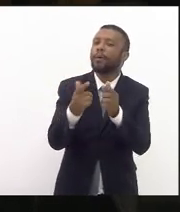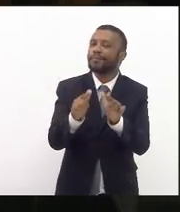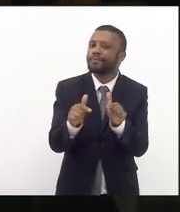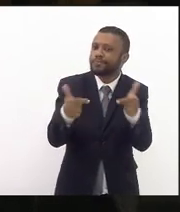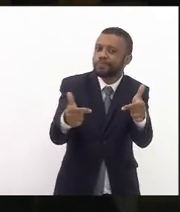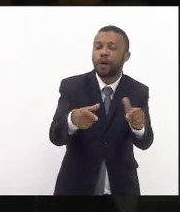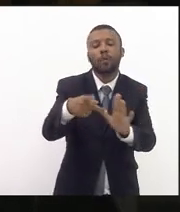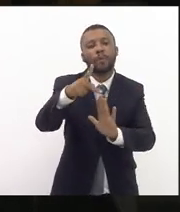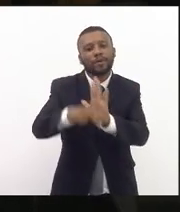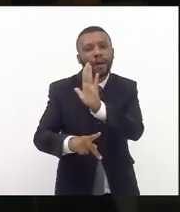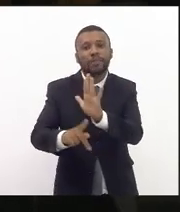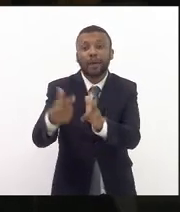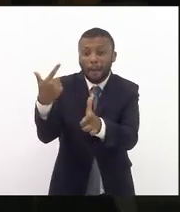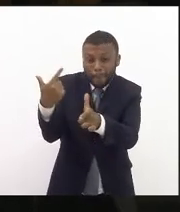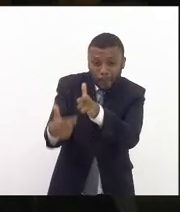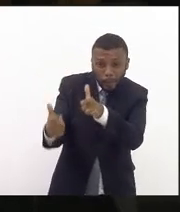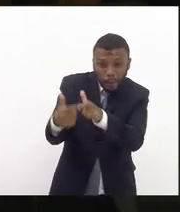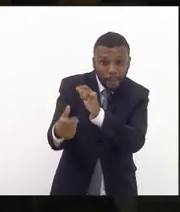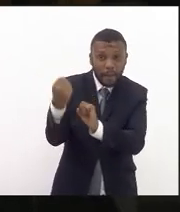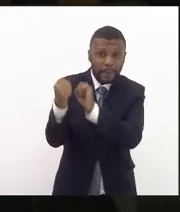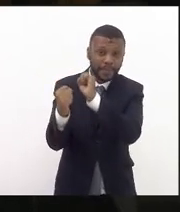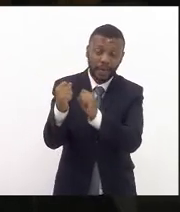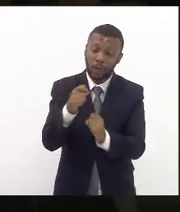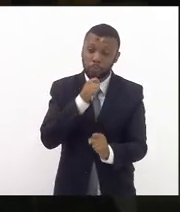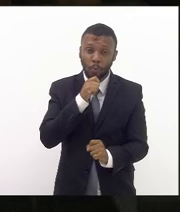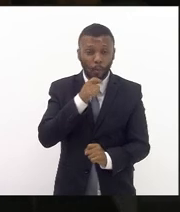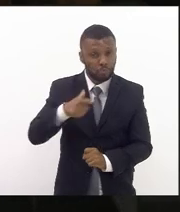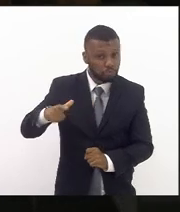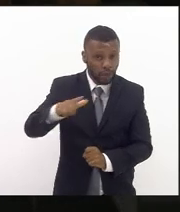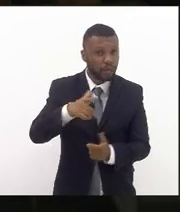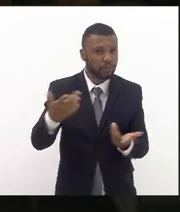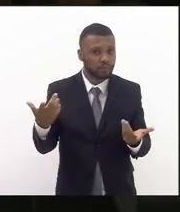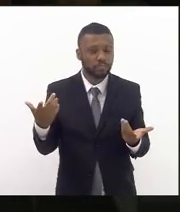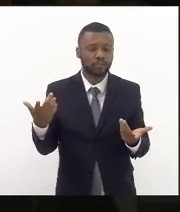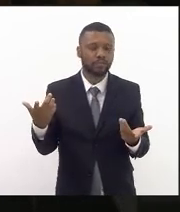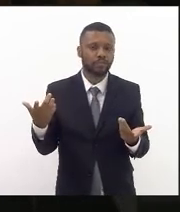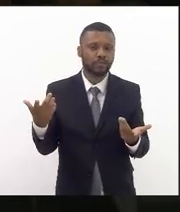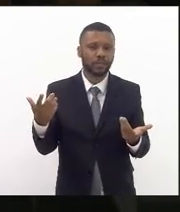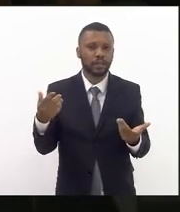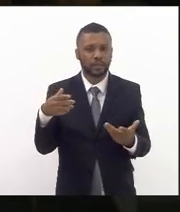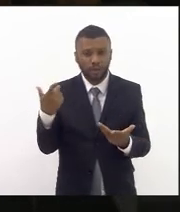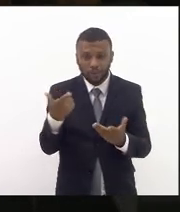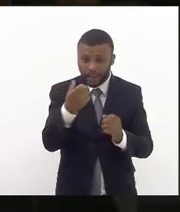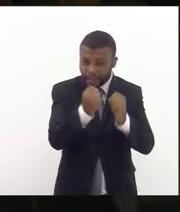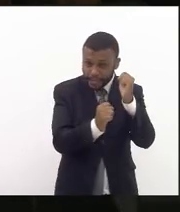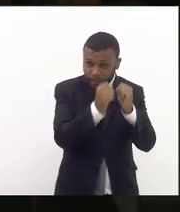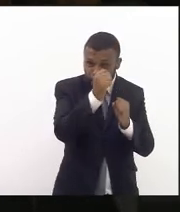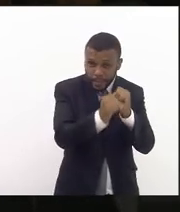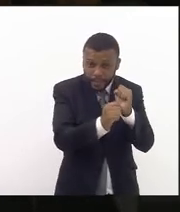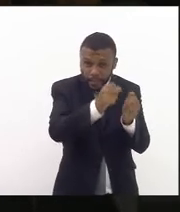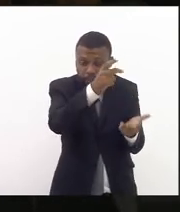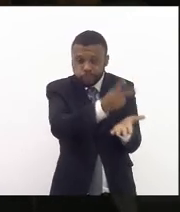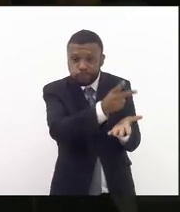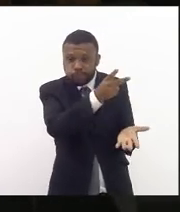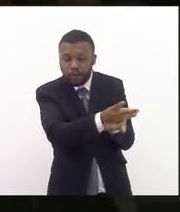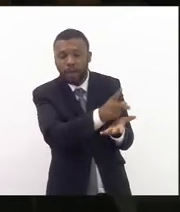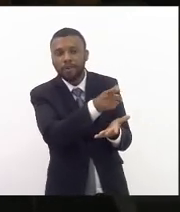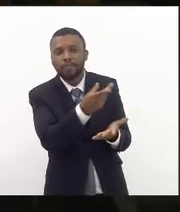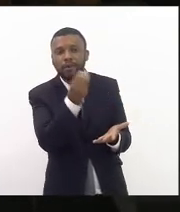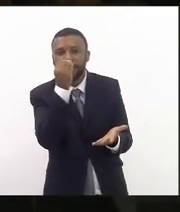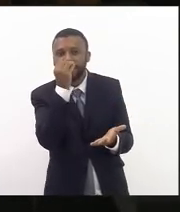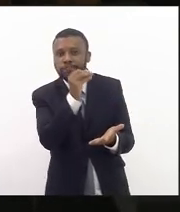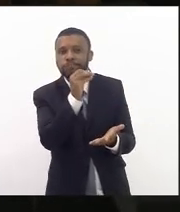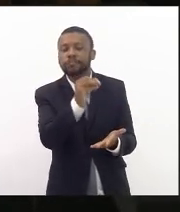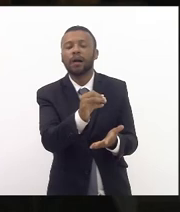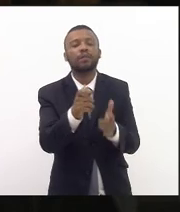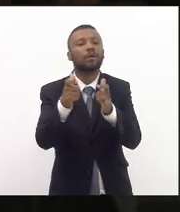não vai ter problema ambiental. A empresa, este mesmo projeto, desta mesma empresa, foi rejeitado na África